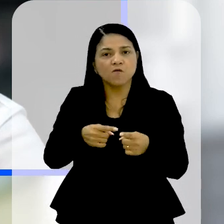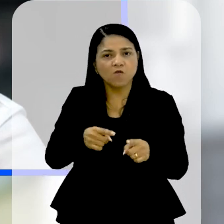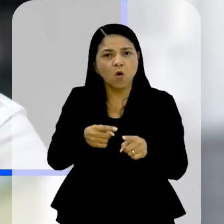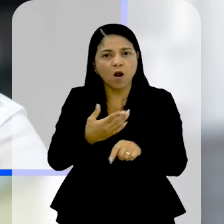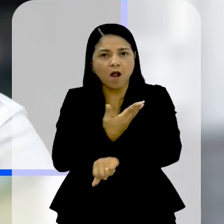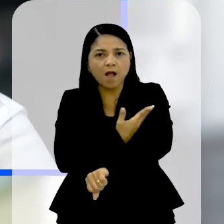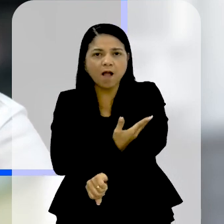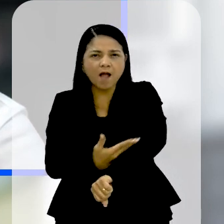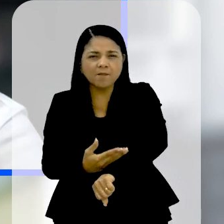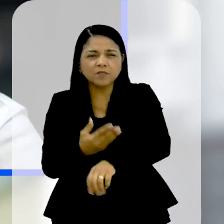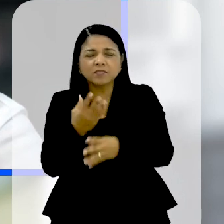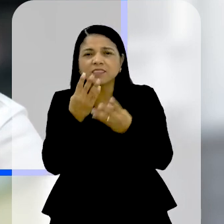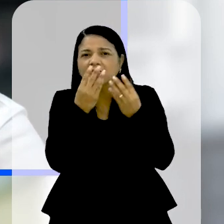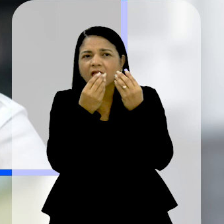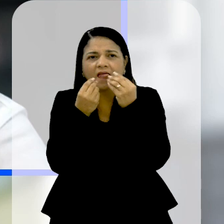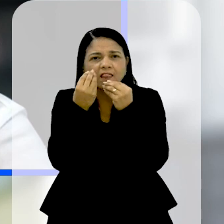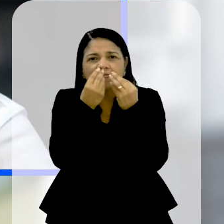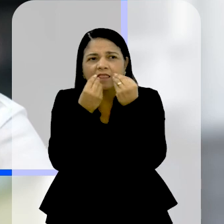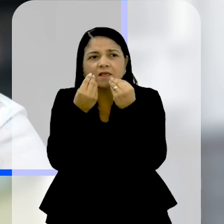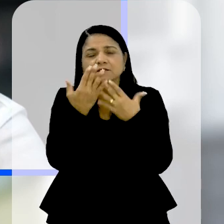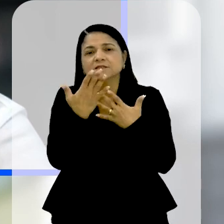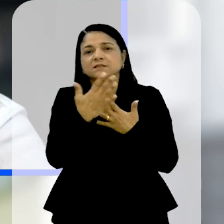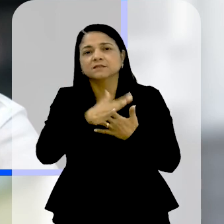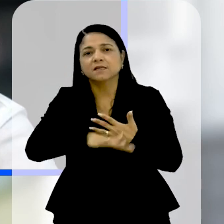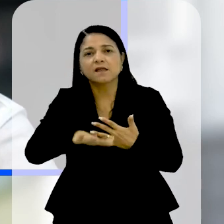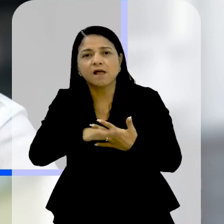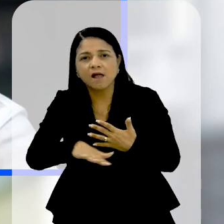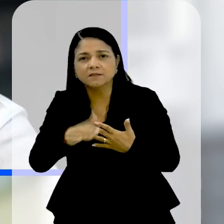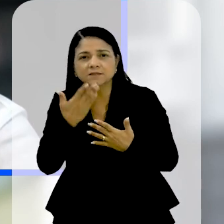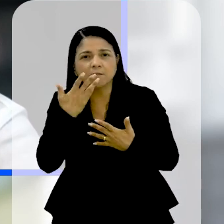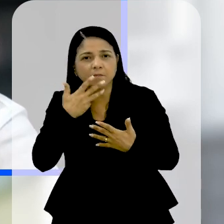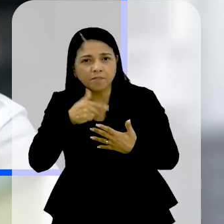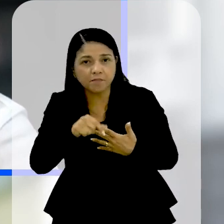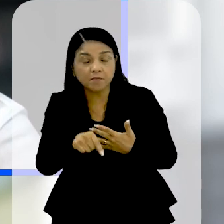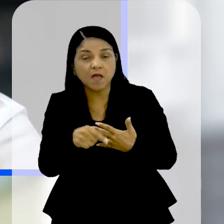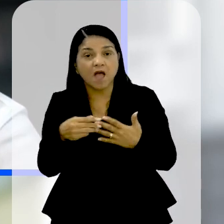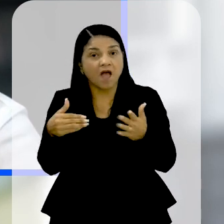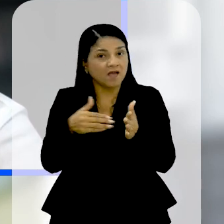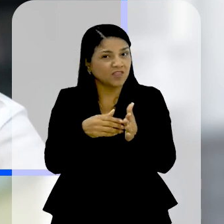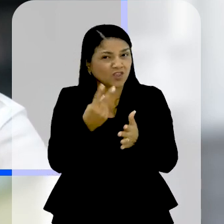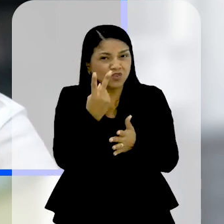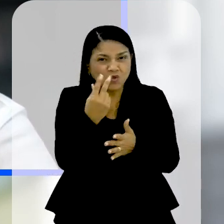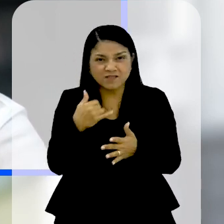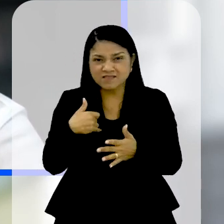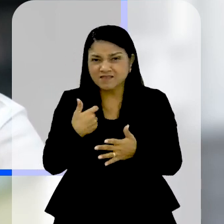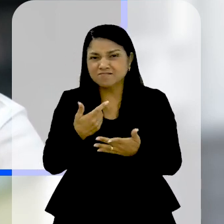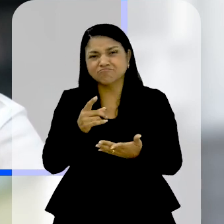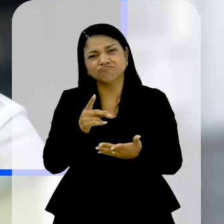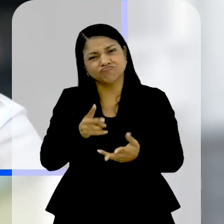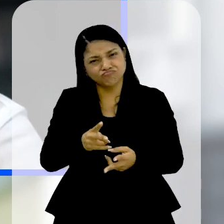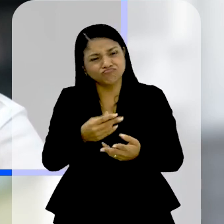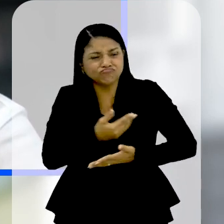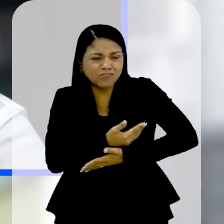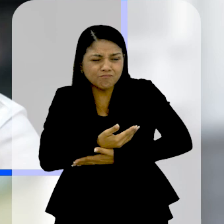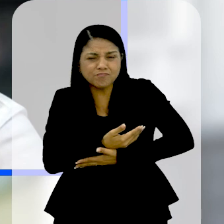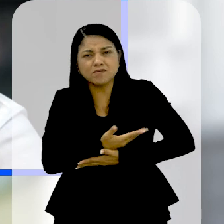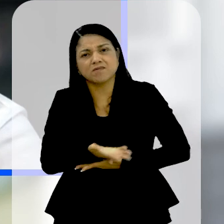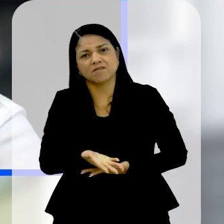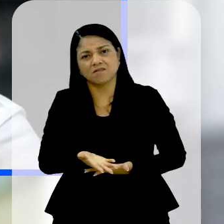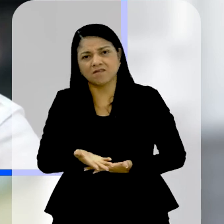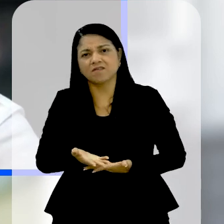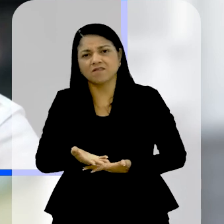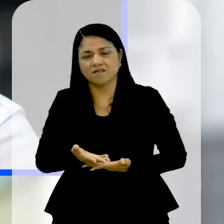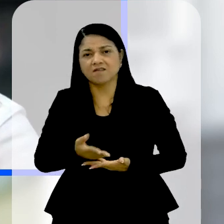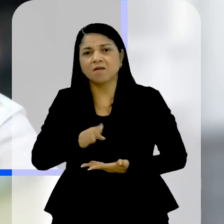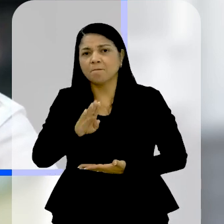exemplo, no hábito, no paladar dessas crianças que, na verdade, até 2 anos de idade são bebês ainda, né?